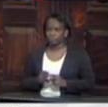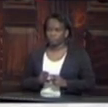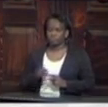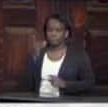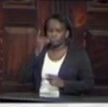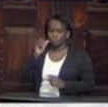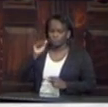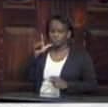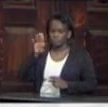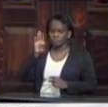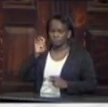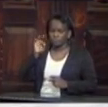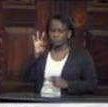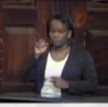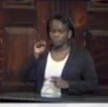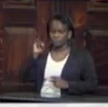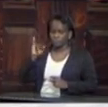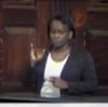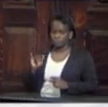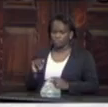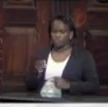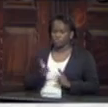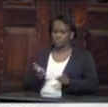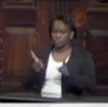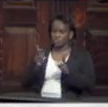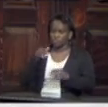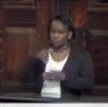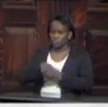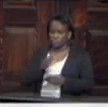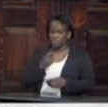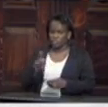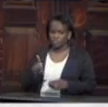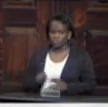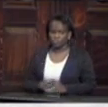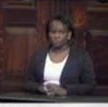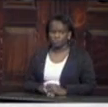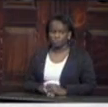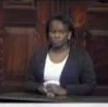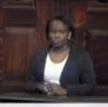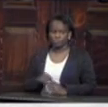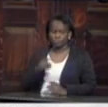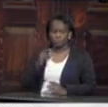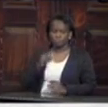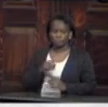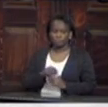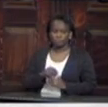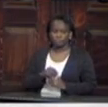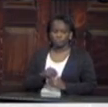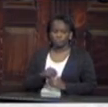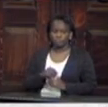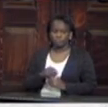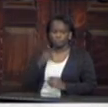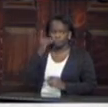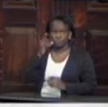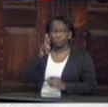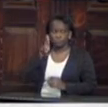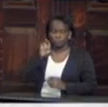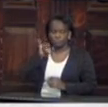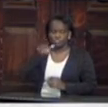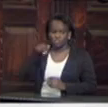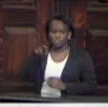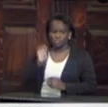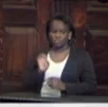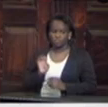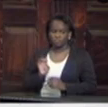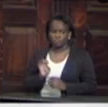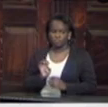Deputado Albertazzi. Encaminhar o voto não, presidente. Encaminha o voto não. Para encaminhar. Deputado Enfermeira